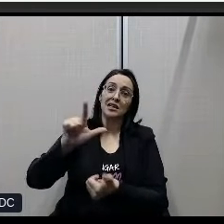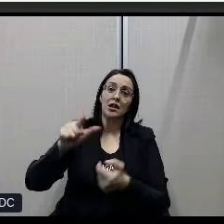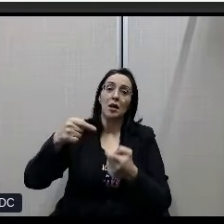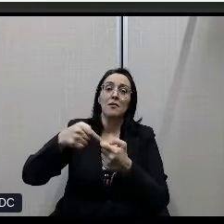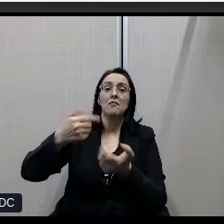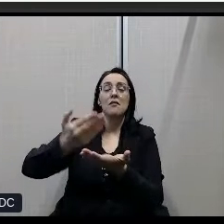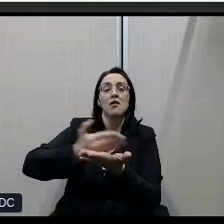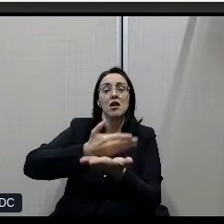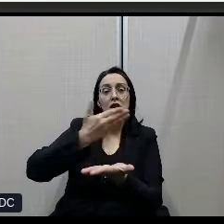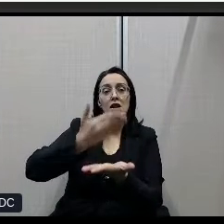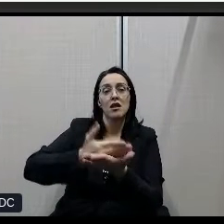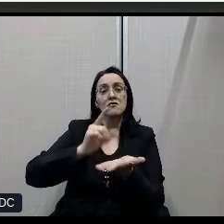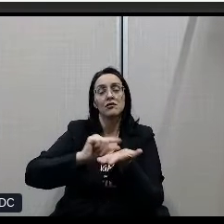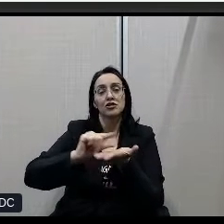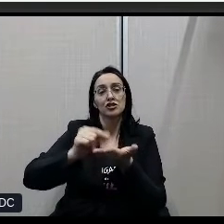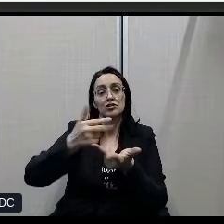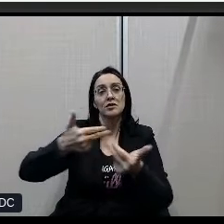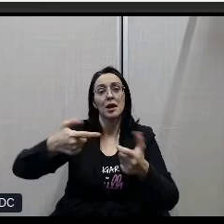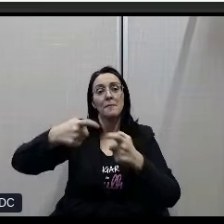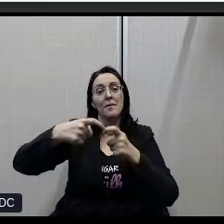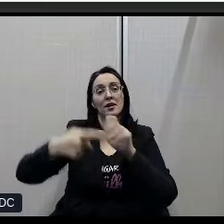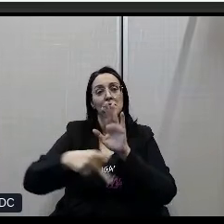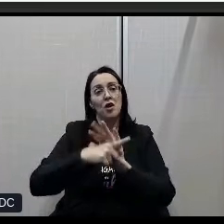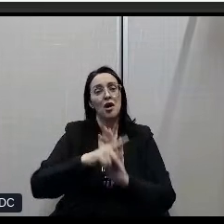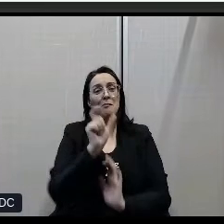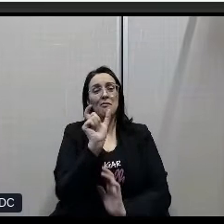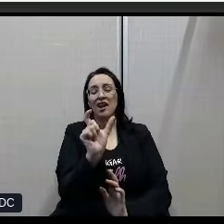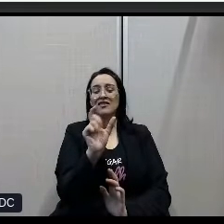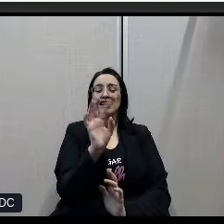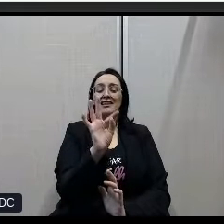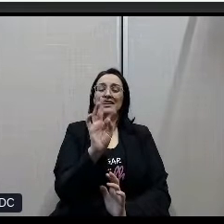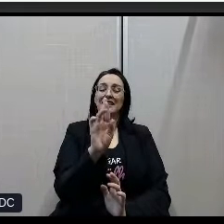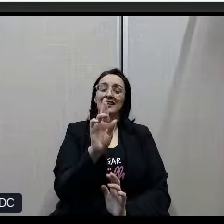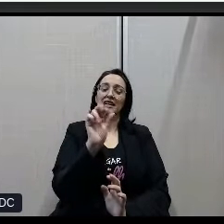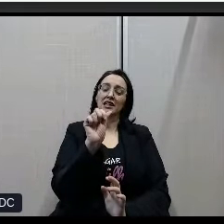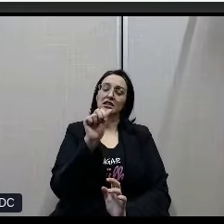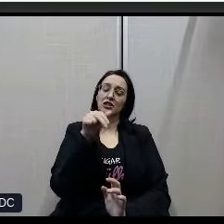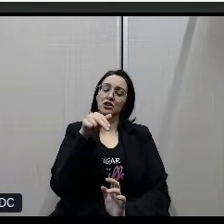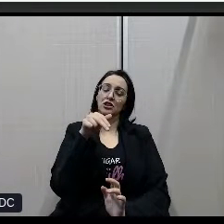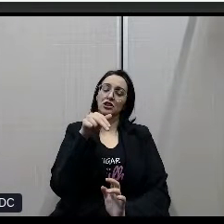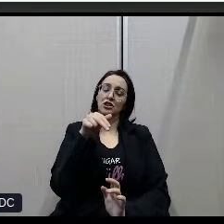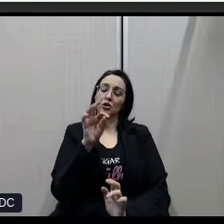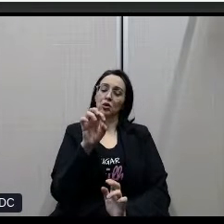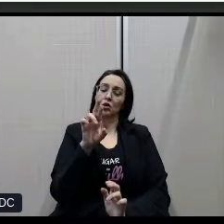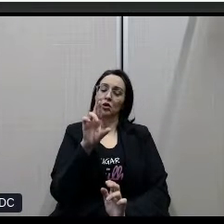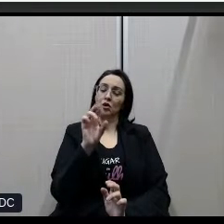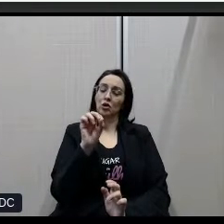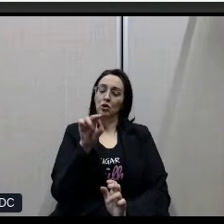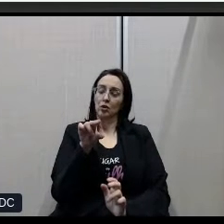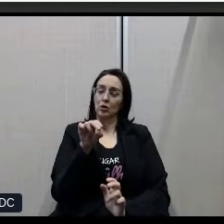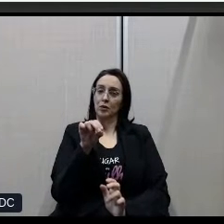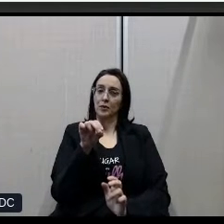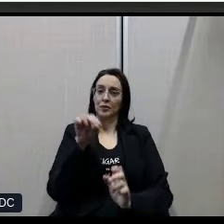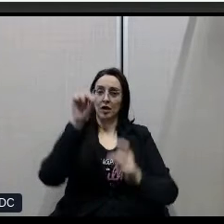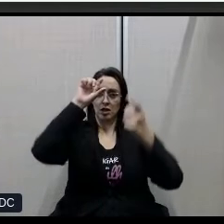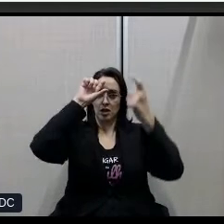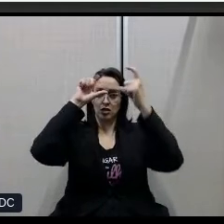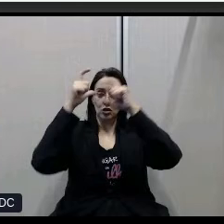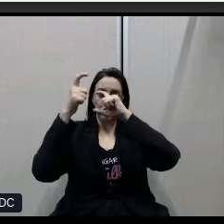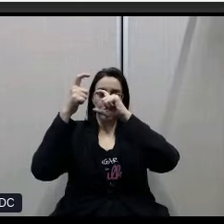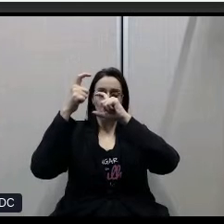médica, mas eu odeio a palavra transtorno. Então, encarem essa palavra, transtorno do déficit de